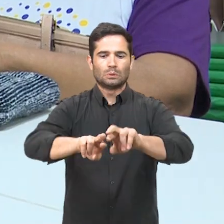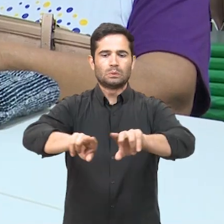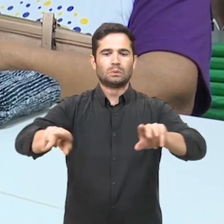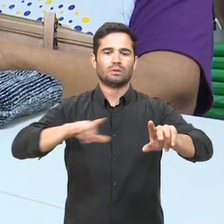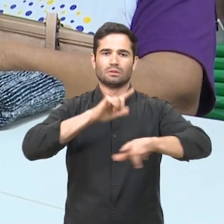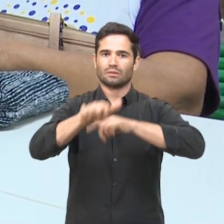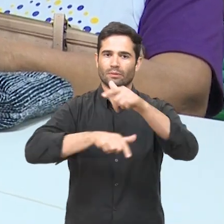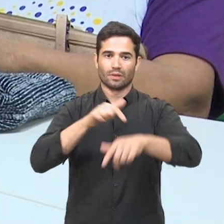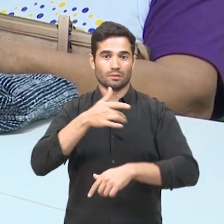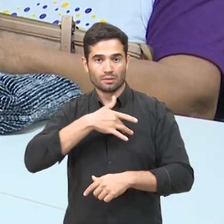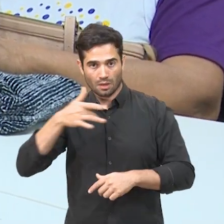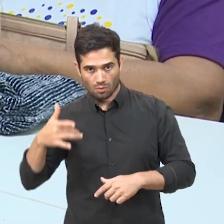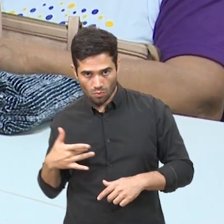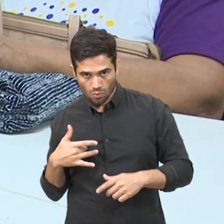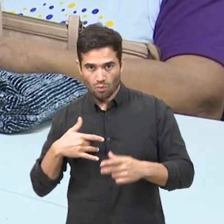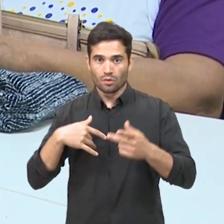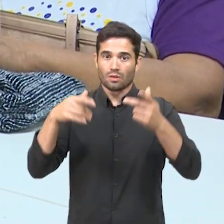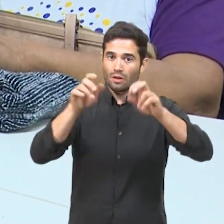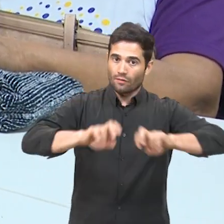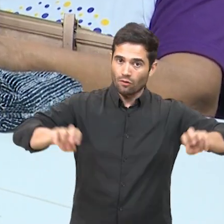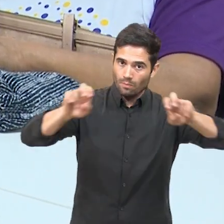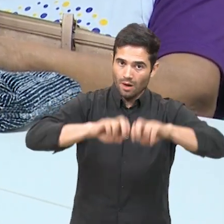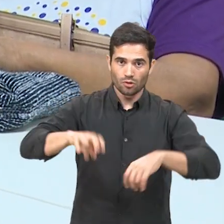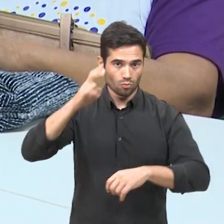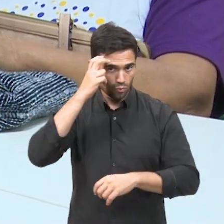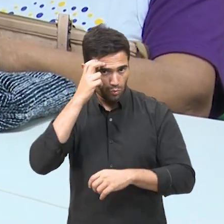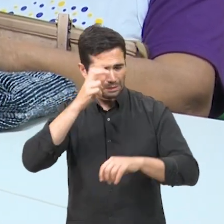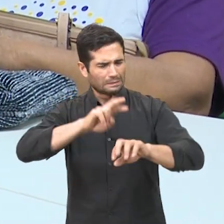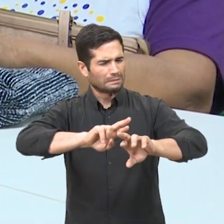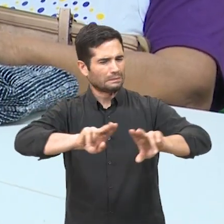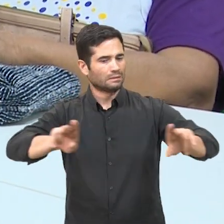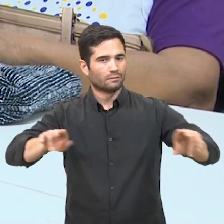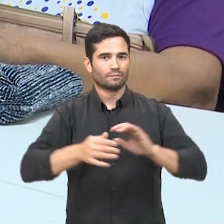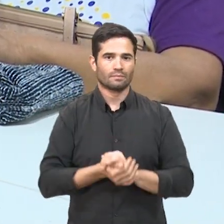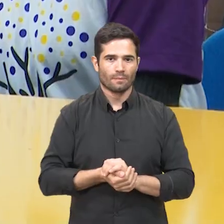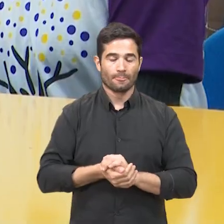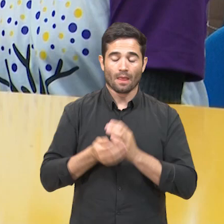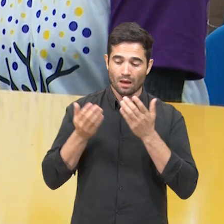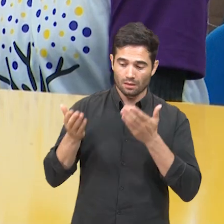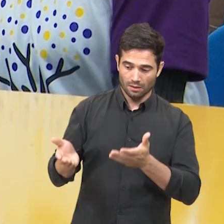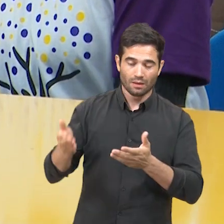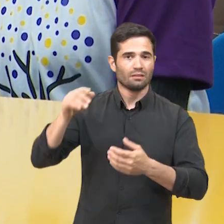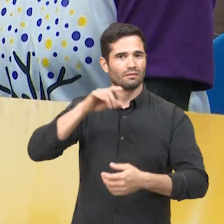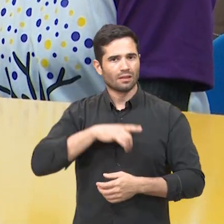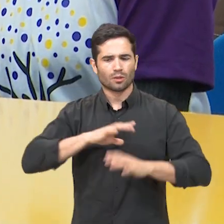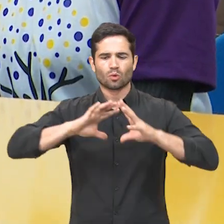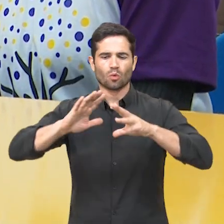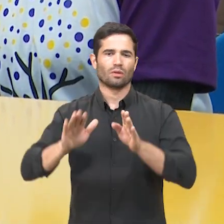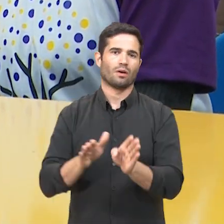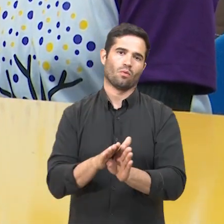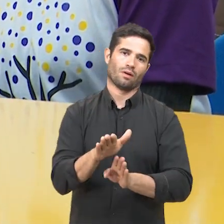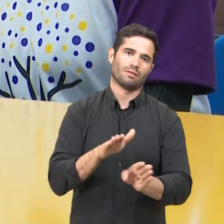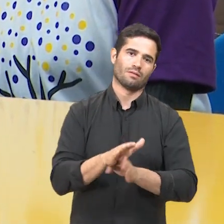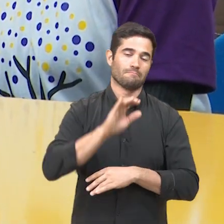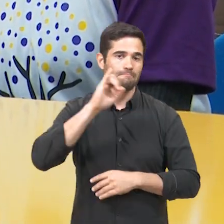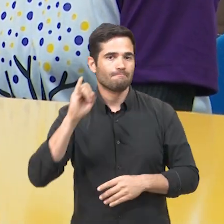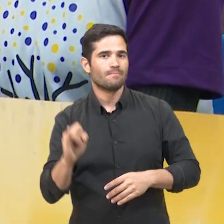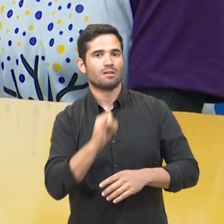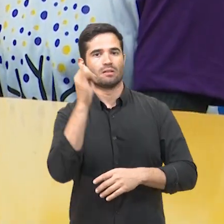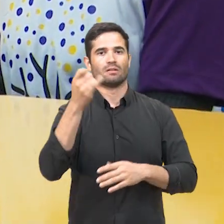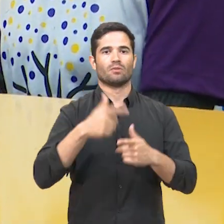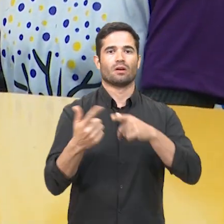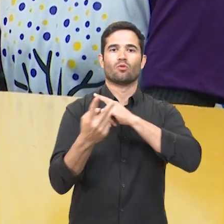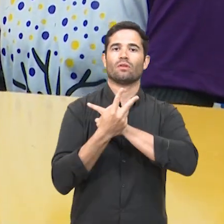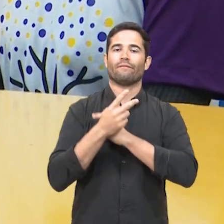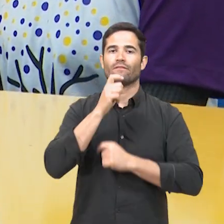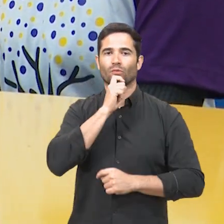com diversas atividades de saúde, informática, cultura, entre outros. Aqui, eles recebem todas as orientações